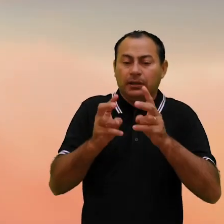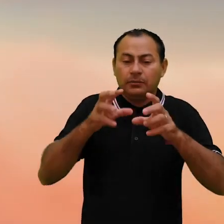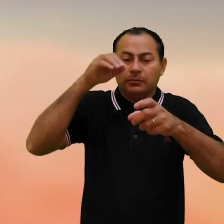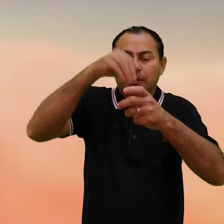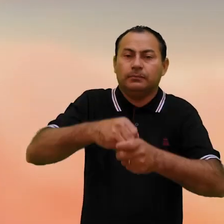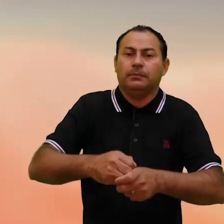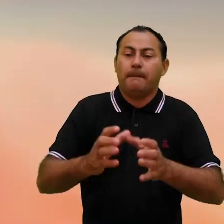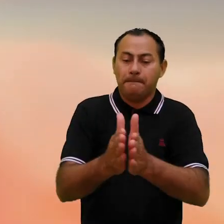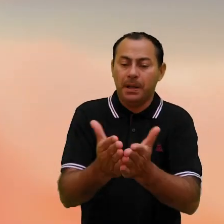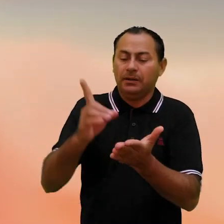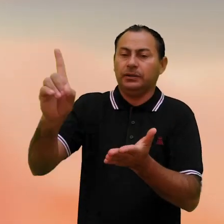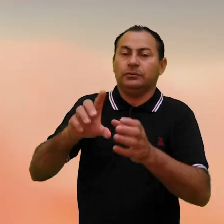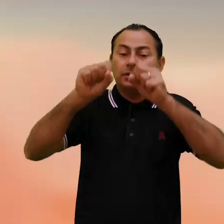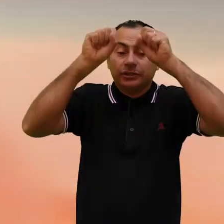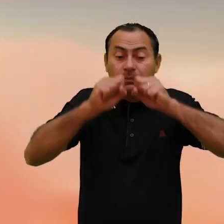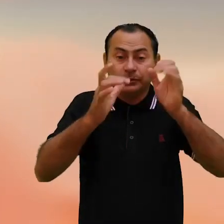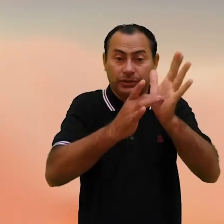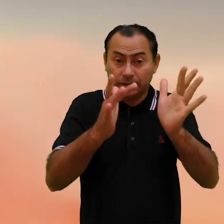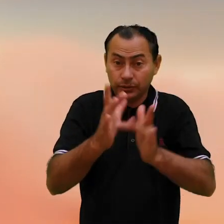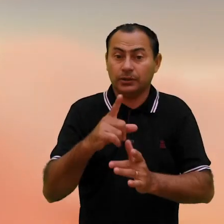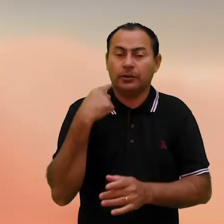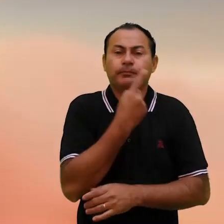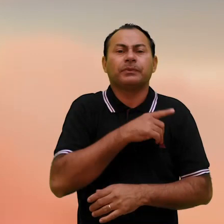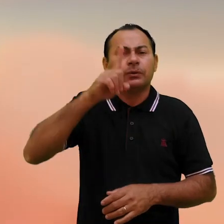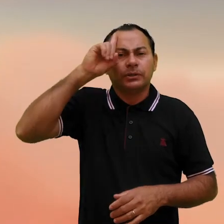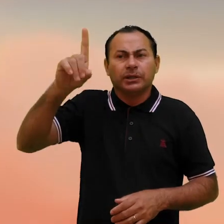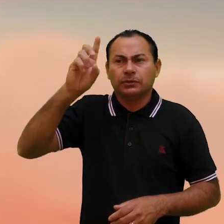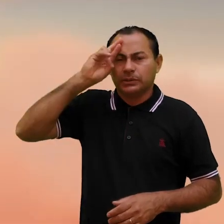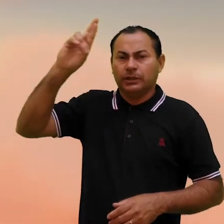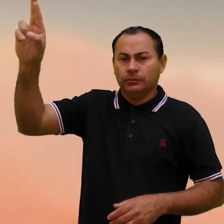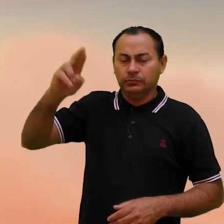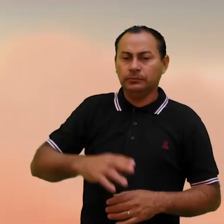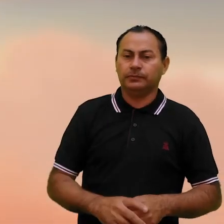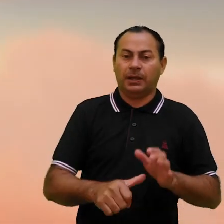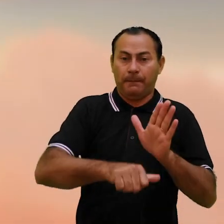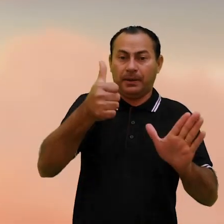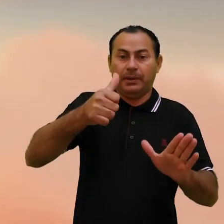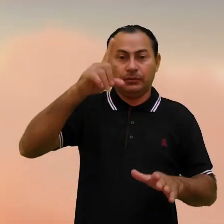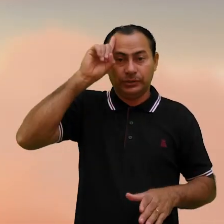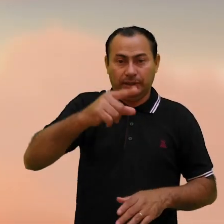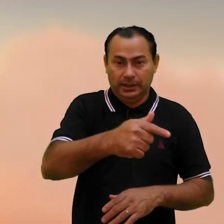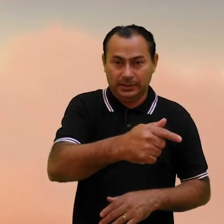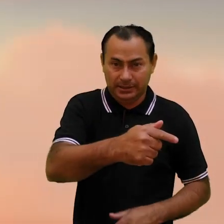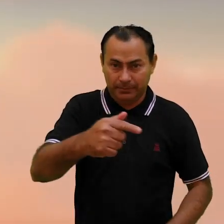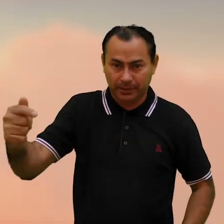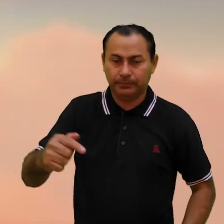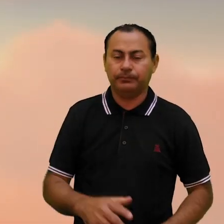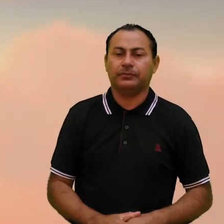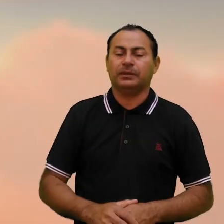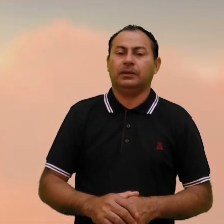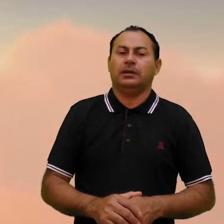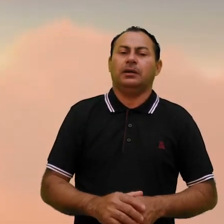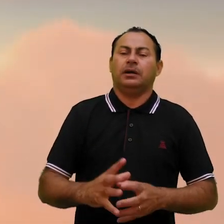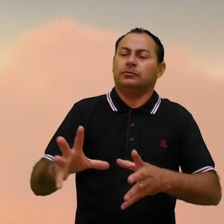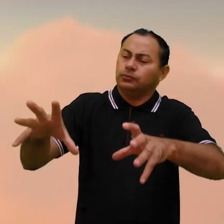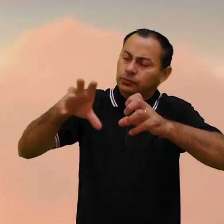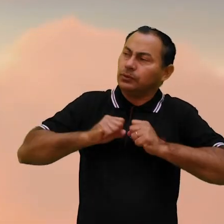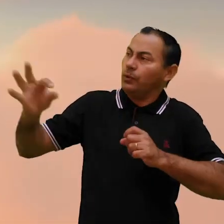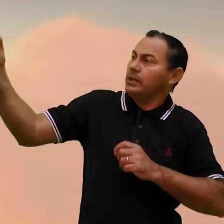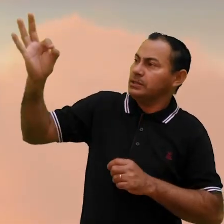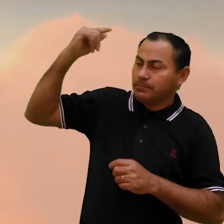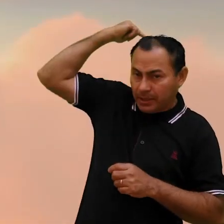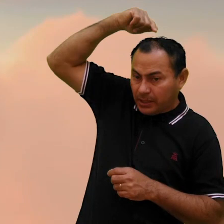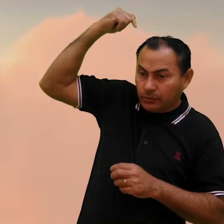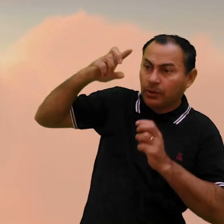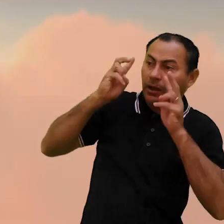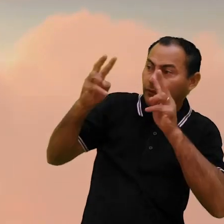de Deus e do testemunho de Jesus. No dia do Senhor, que é o primeiro dia da semana, achei-me no Espírito e